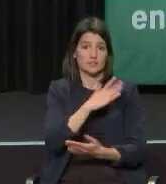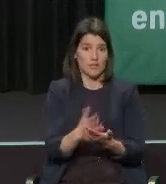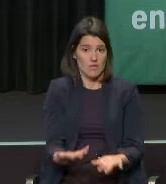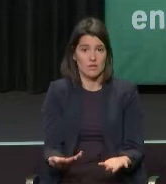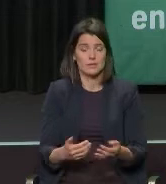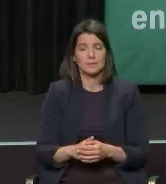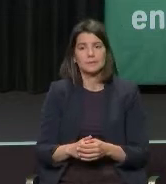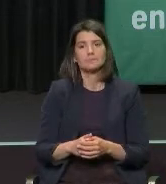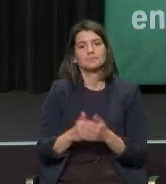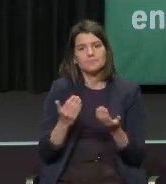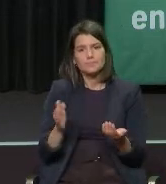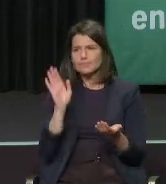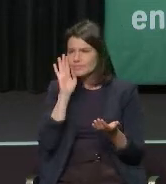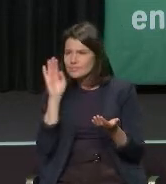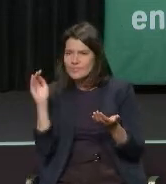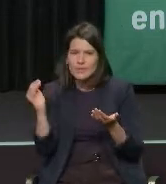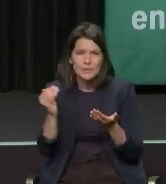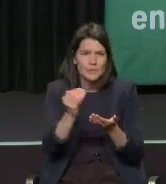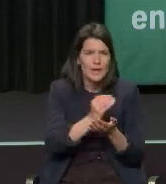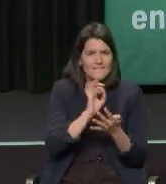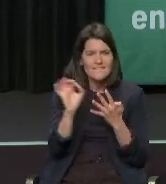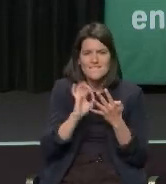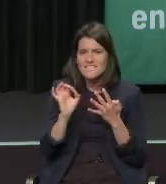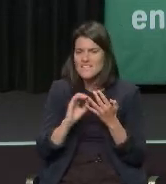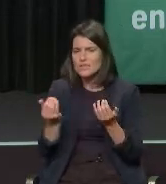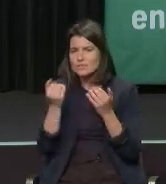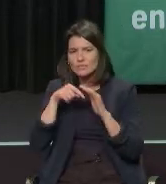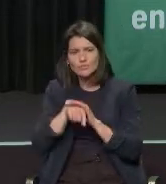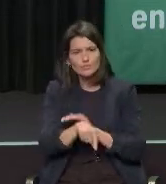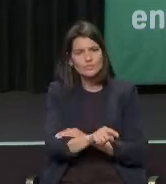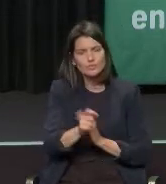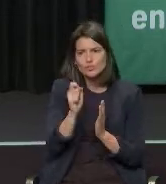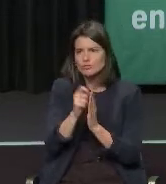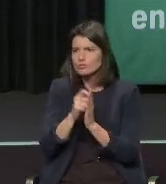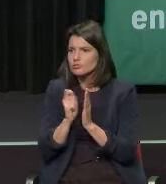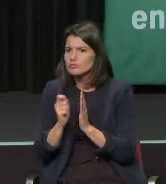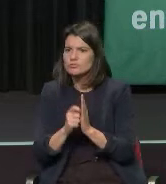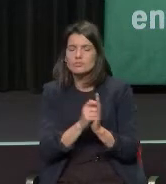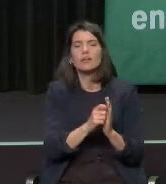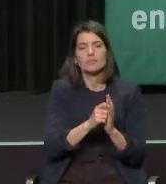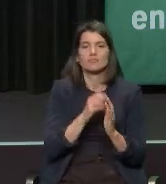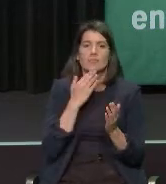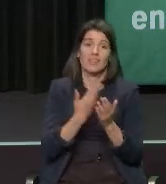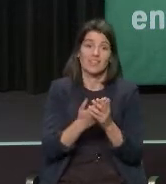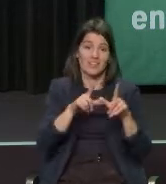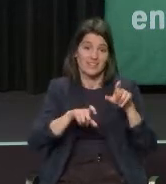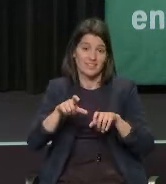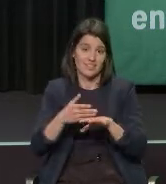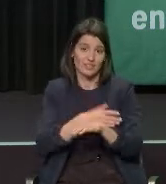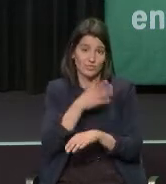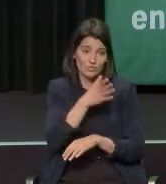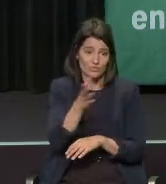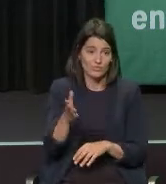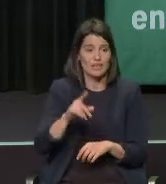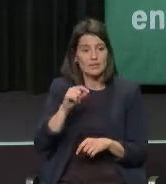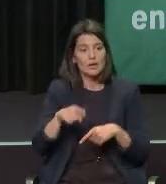E, portanto, fazemos aqui uma recolha extremamente exaustiva de dados que nos permite depois fazer aqueles indicadores que eu vos mostrei anteriormente e que nos permite depois